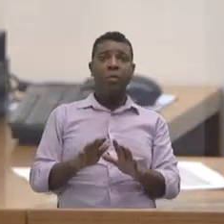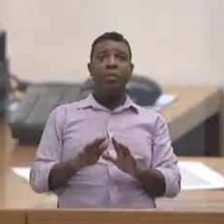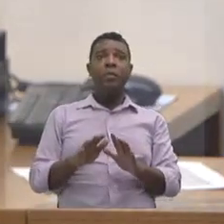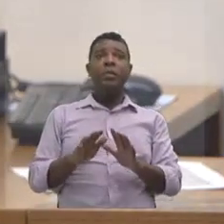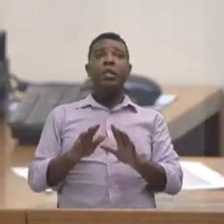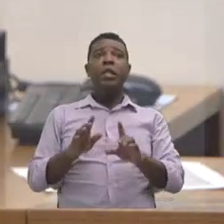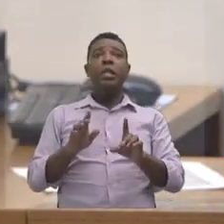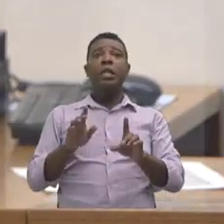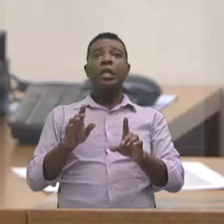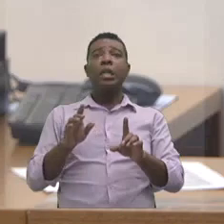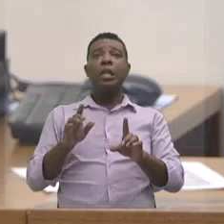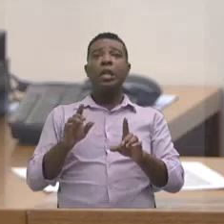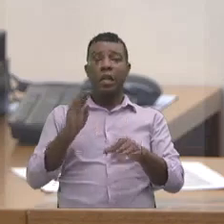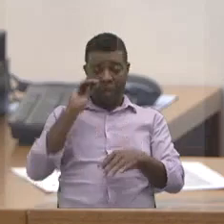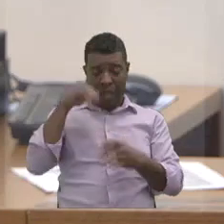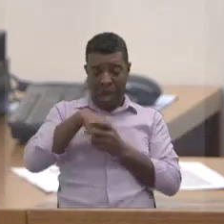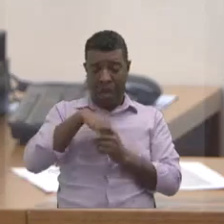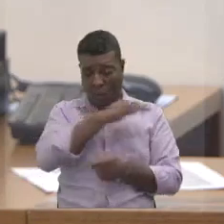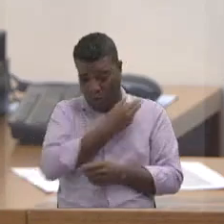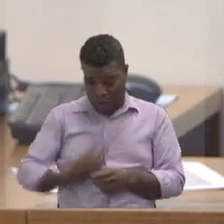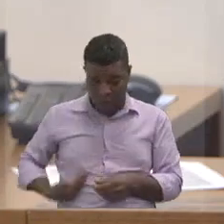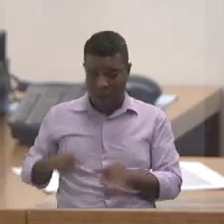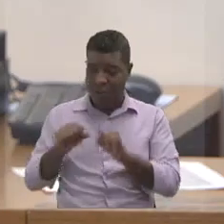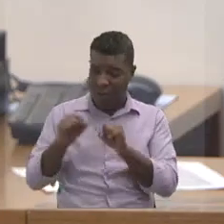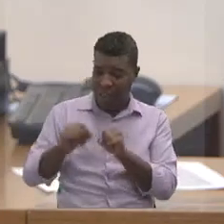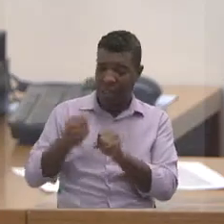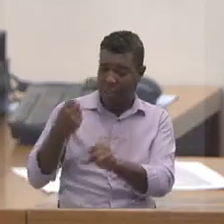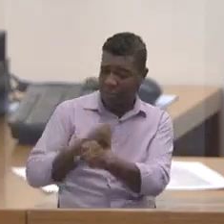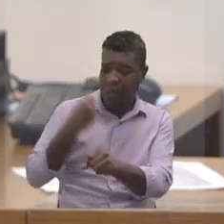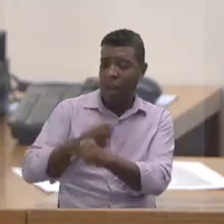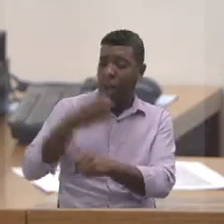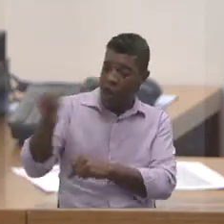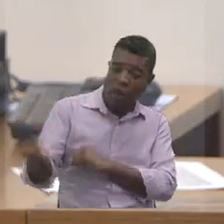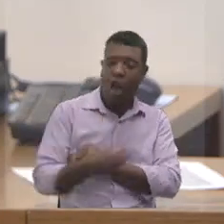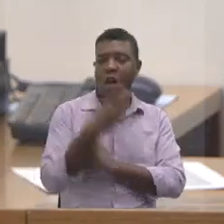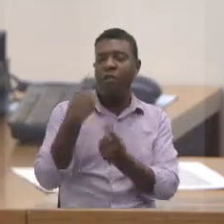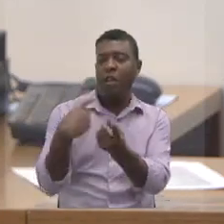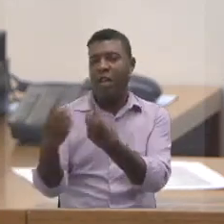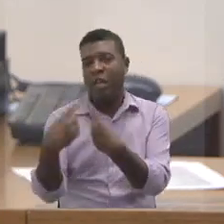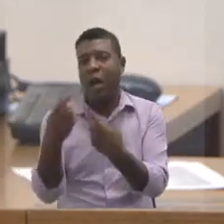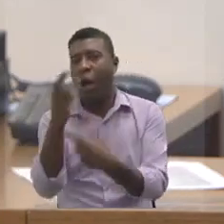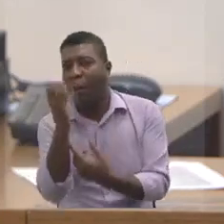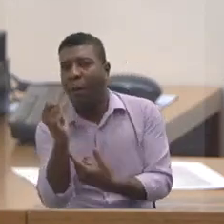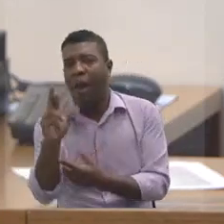para fazermos novas estradas de novas estradas